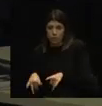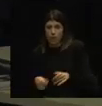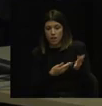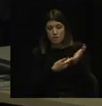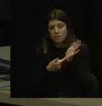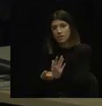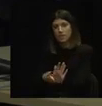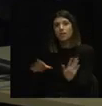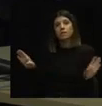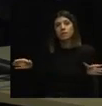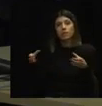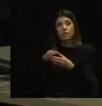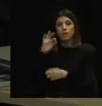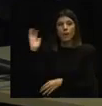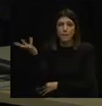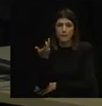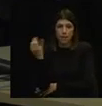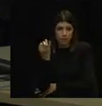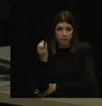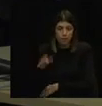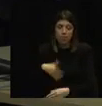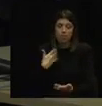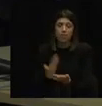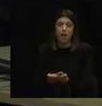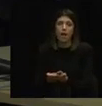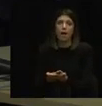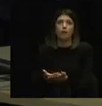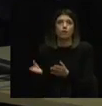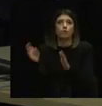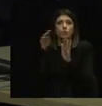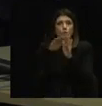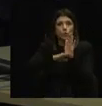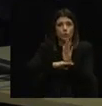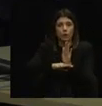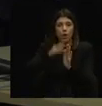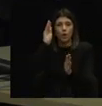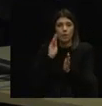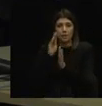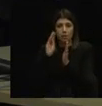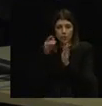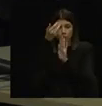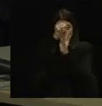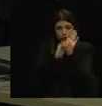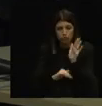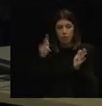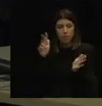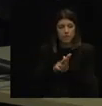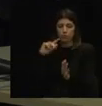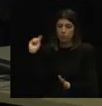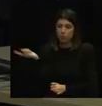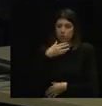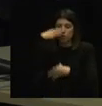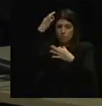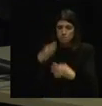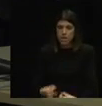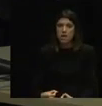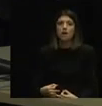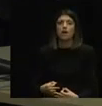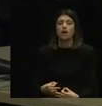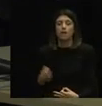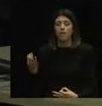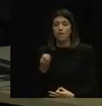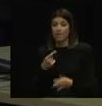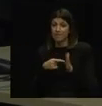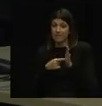apresentado pela Comissão de Ambiente resultou num vasto conjunto de recomendações aprovadas por unanimidade e aclamação,